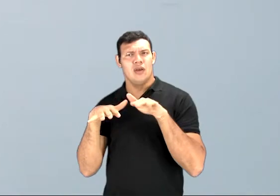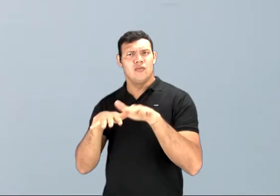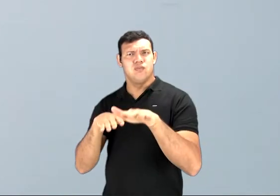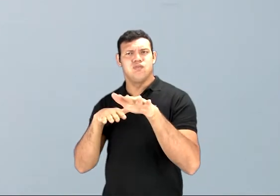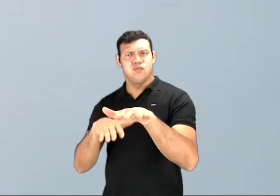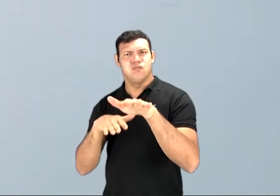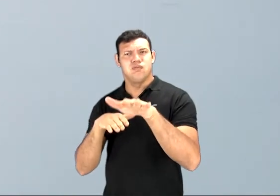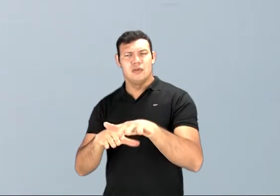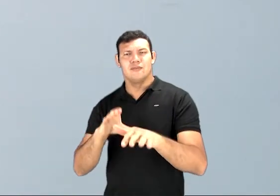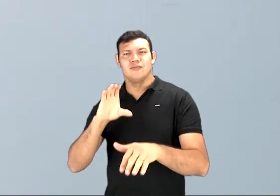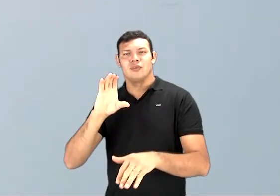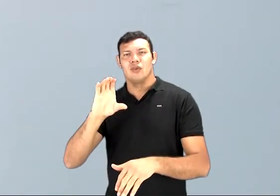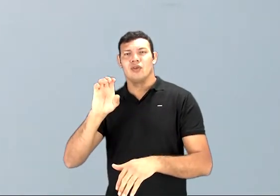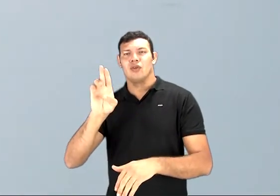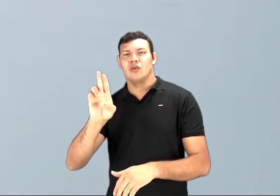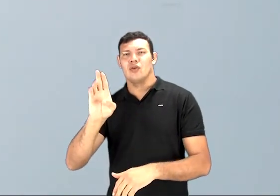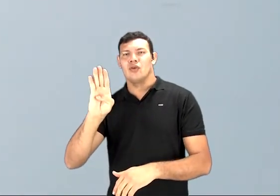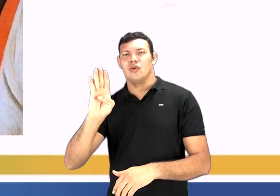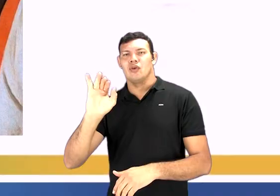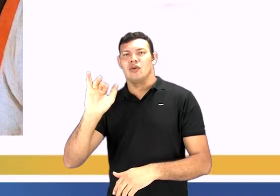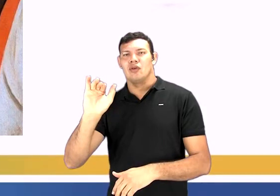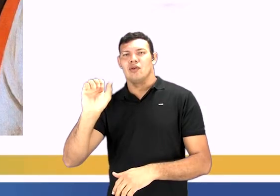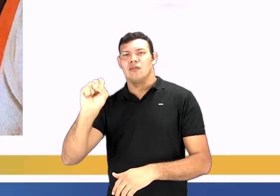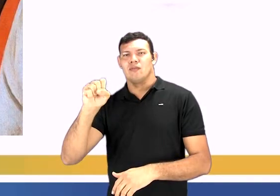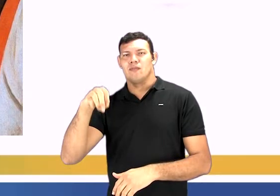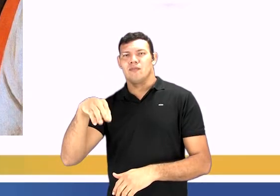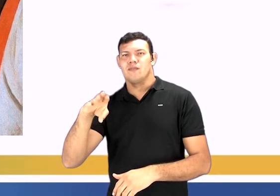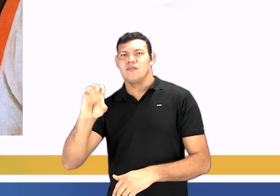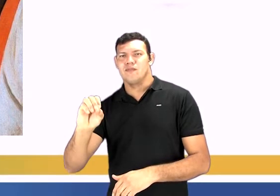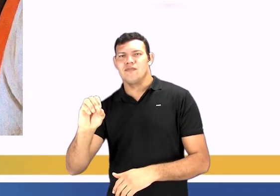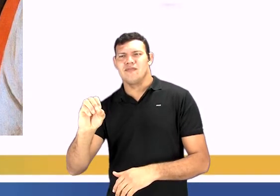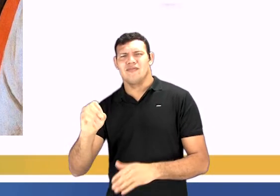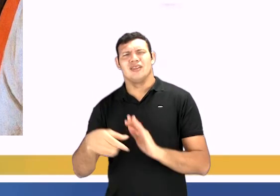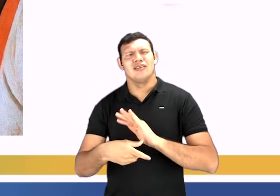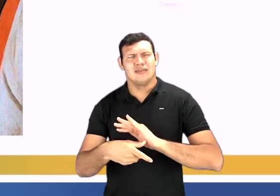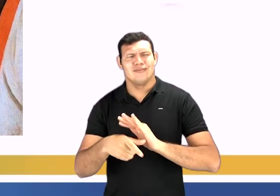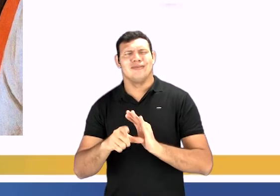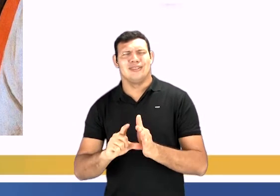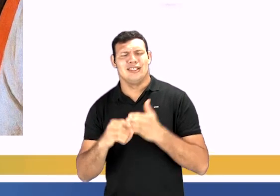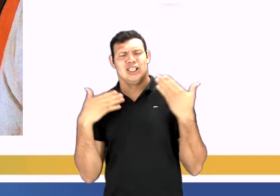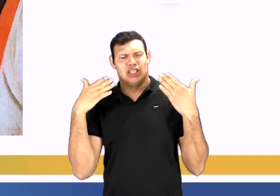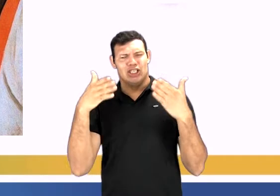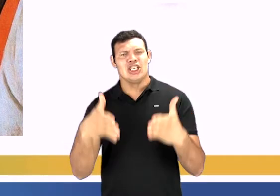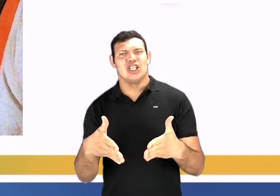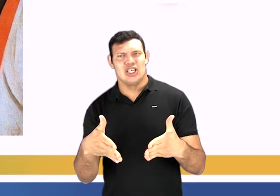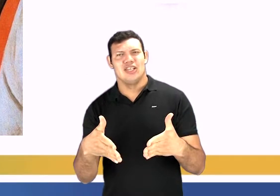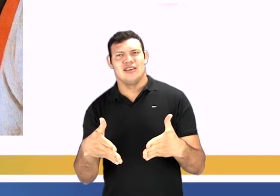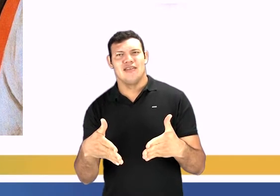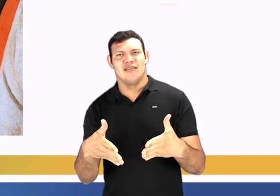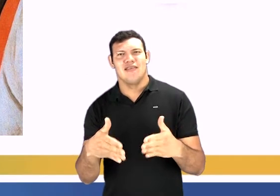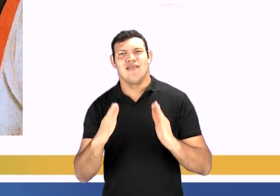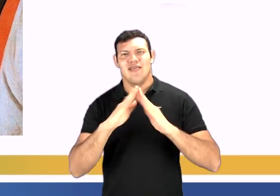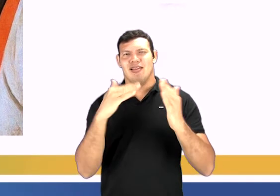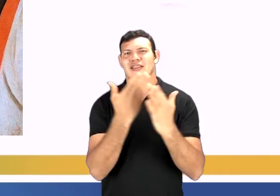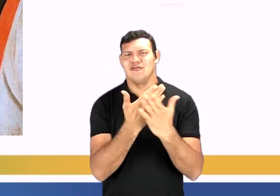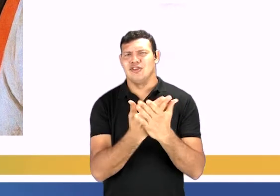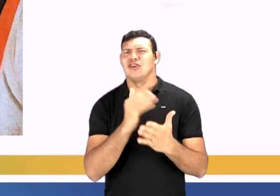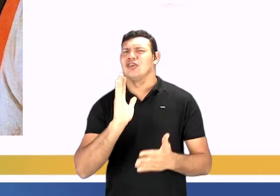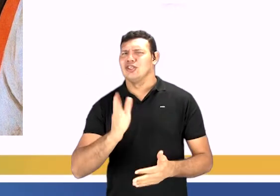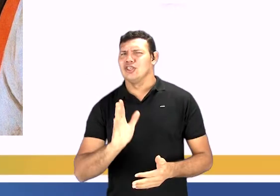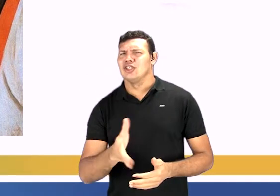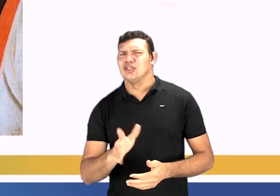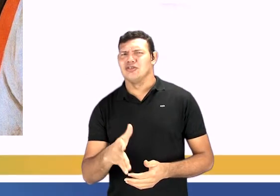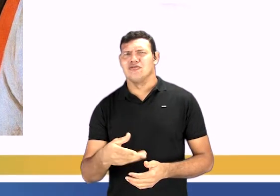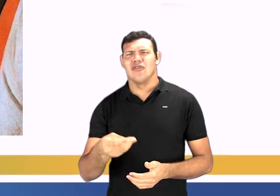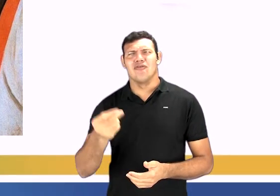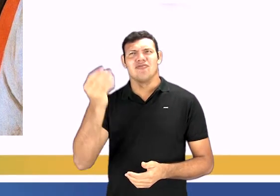o cubismo. A maioria de nós, mesmo antes de entrar na escola, já ouviu falar alguma vez na vida, pelo menos, de Pablo